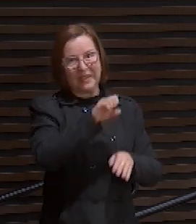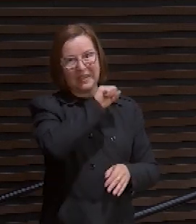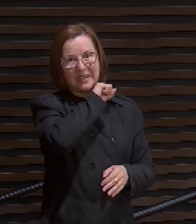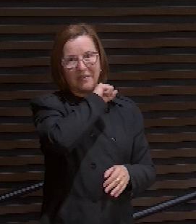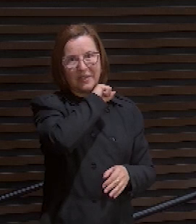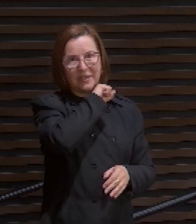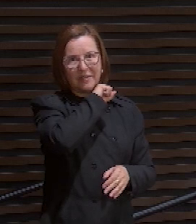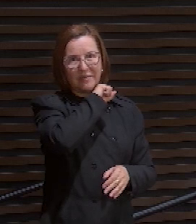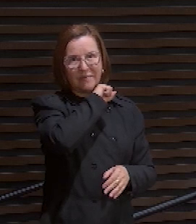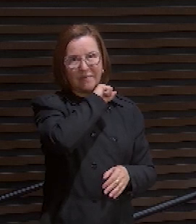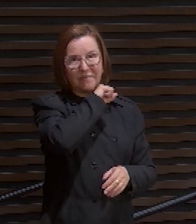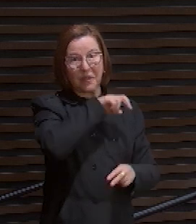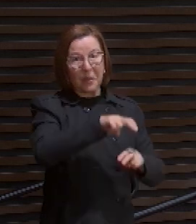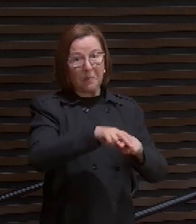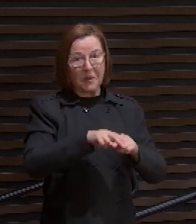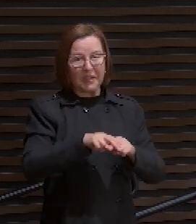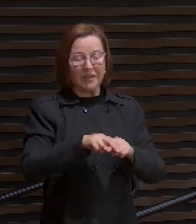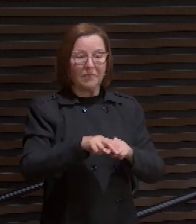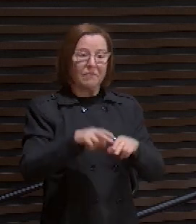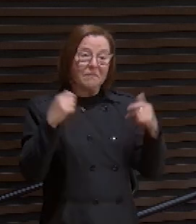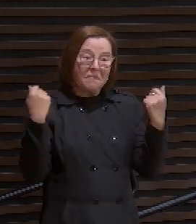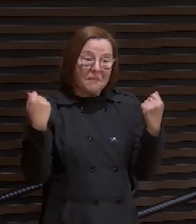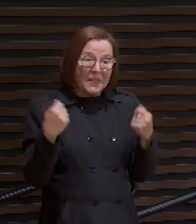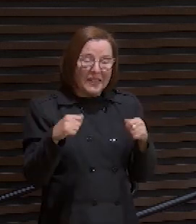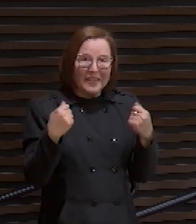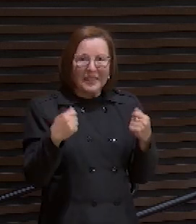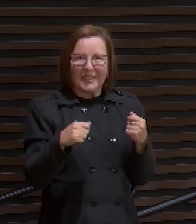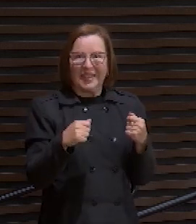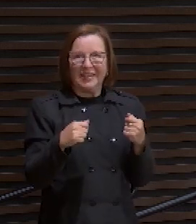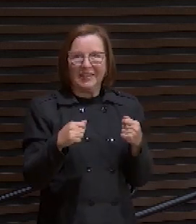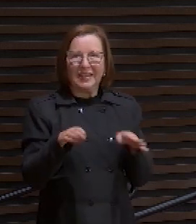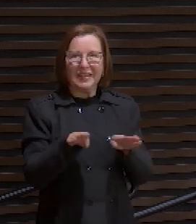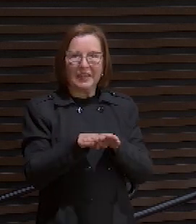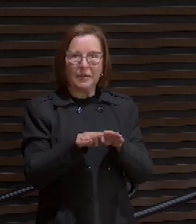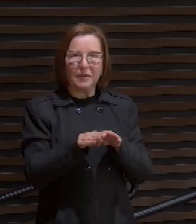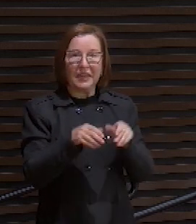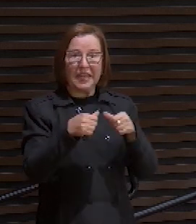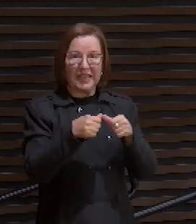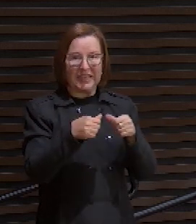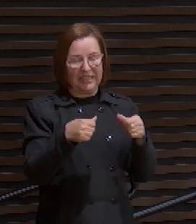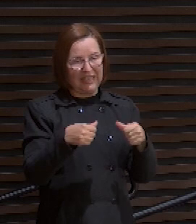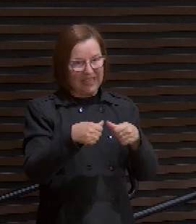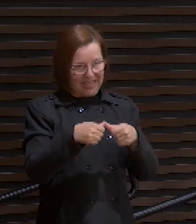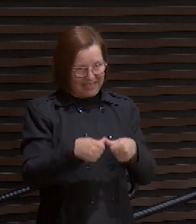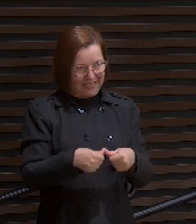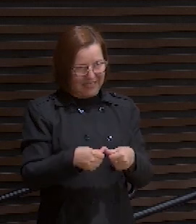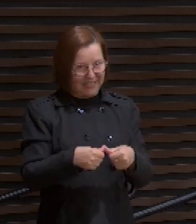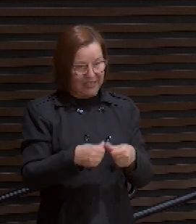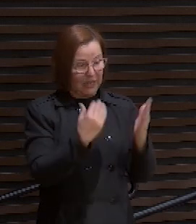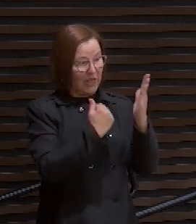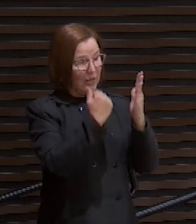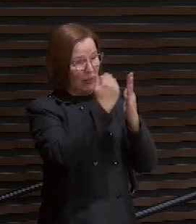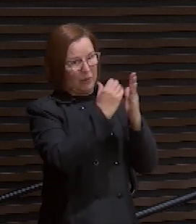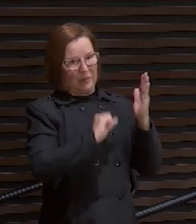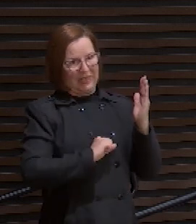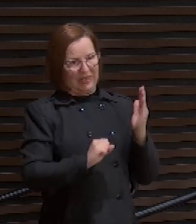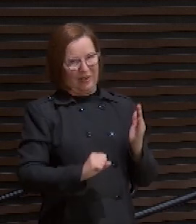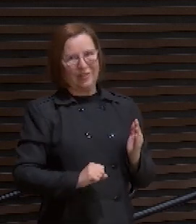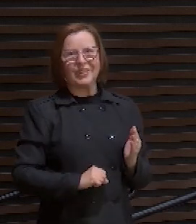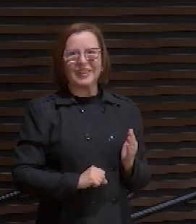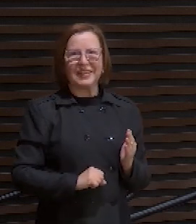sacrifícios, por isso era necessário que também esse sumo